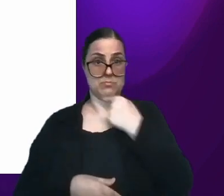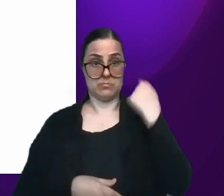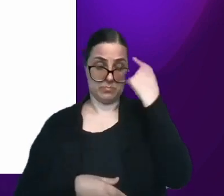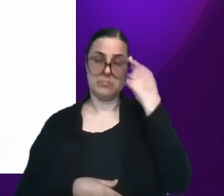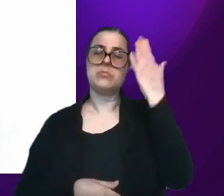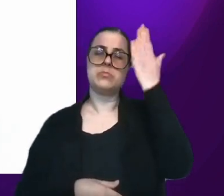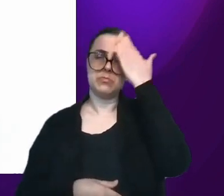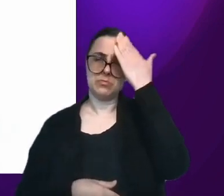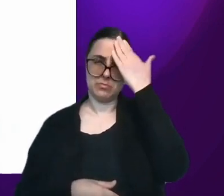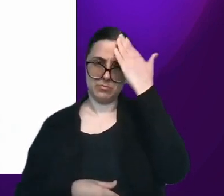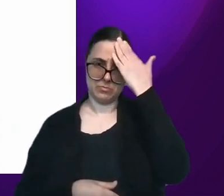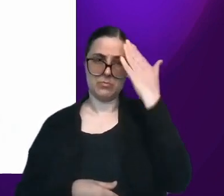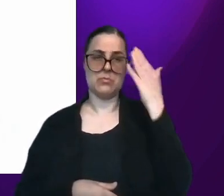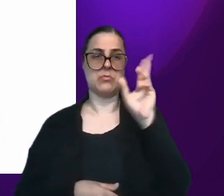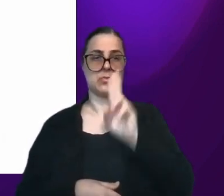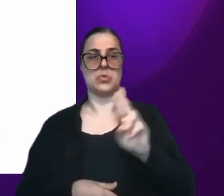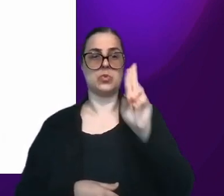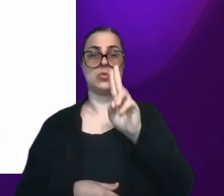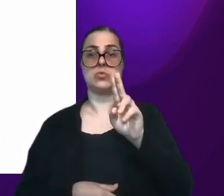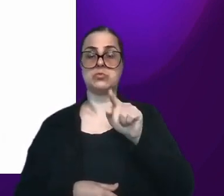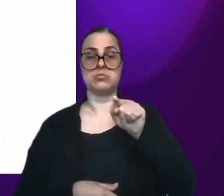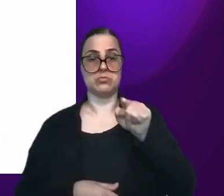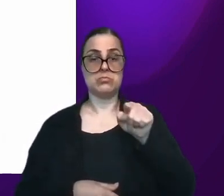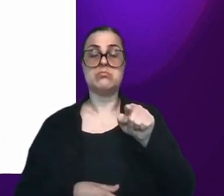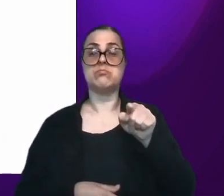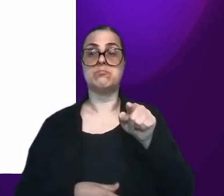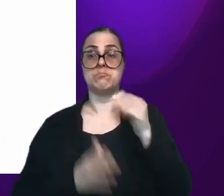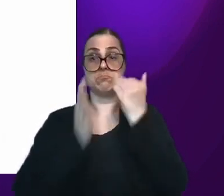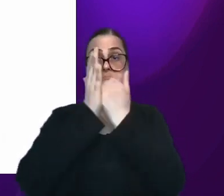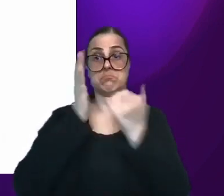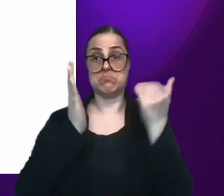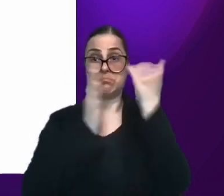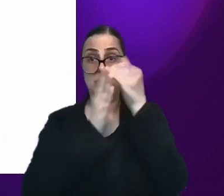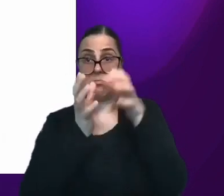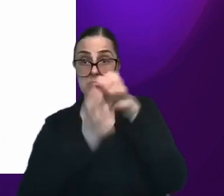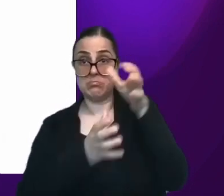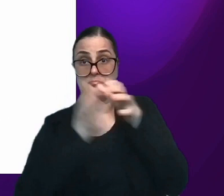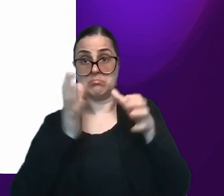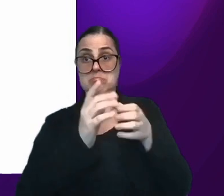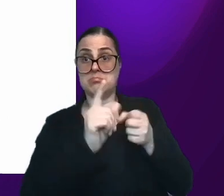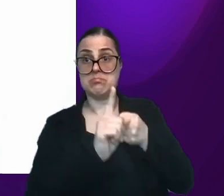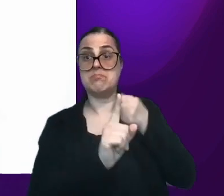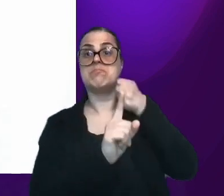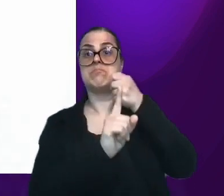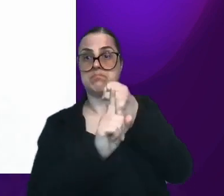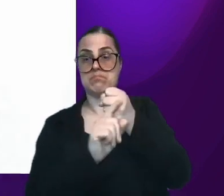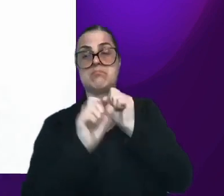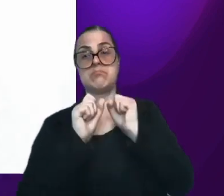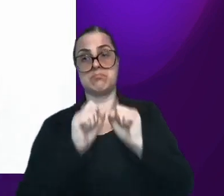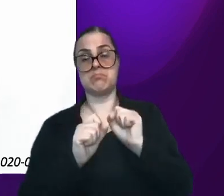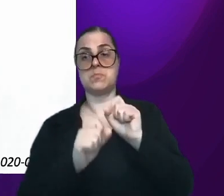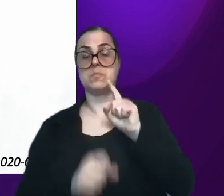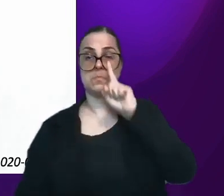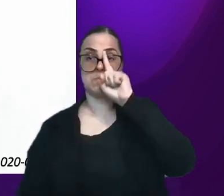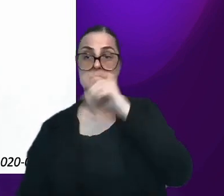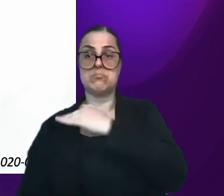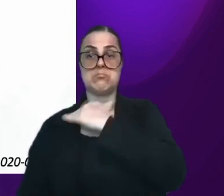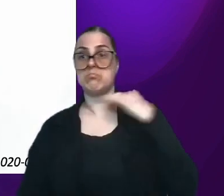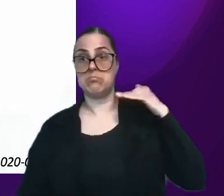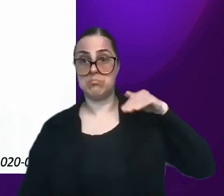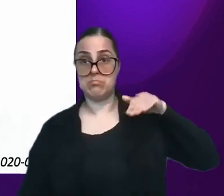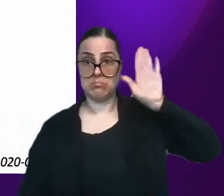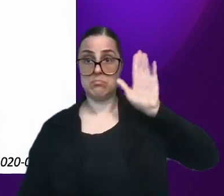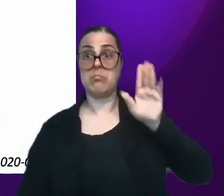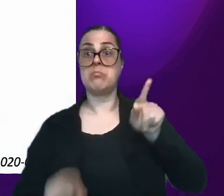sabe que a sobrecarga volêmica impacta em mortalidade, e a gente tem alguns estudos